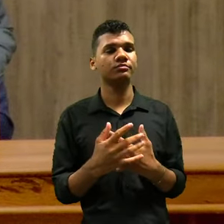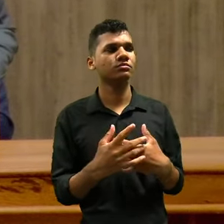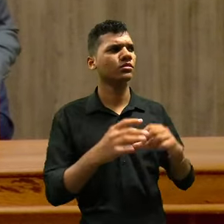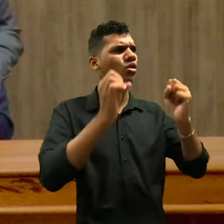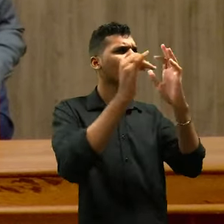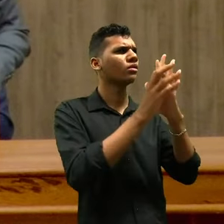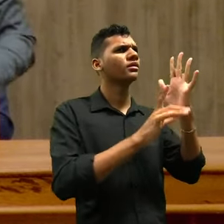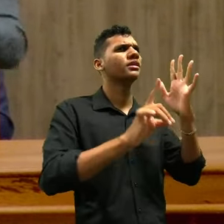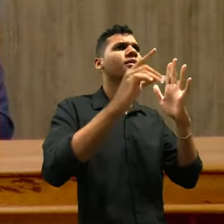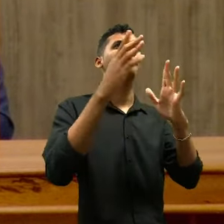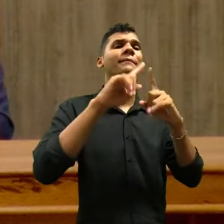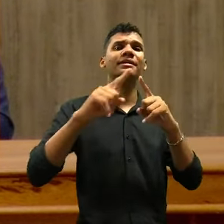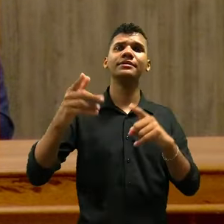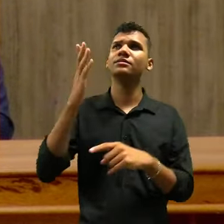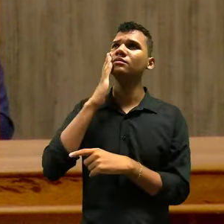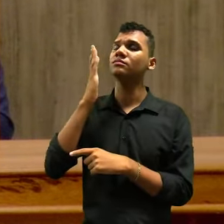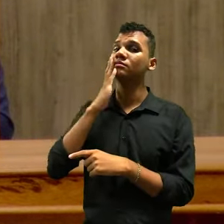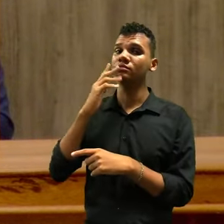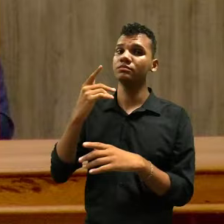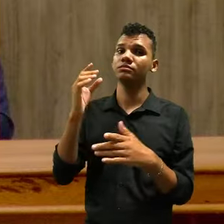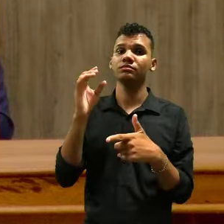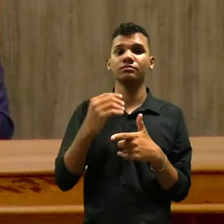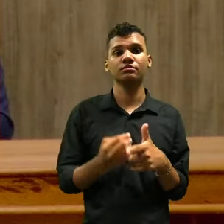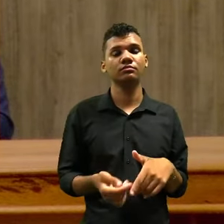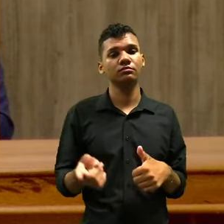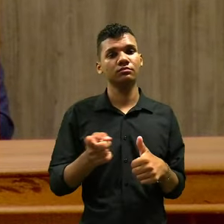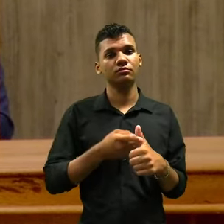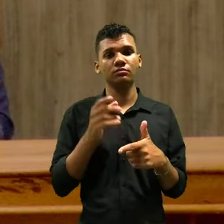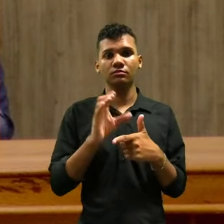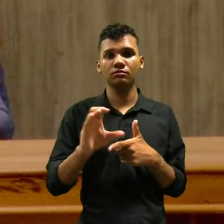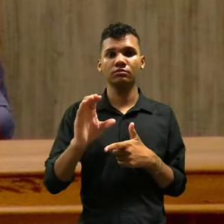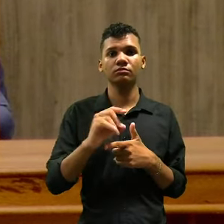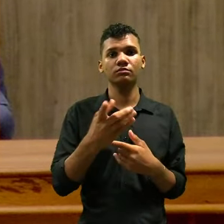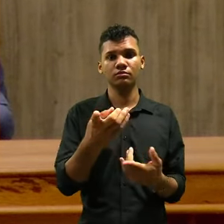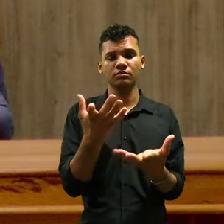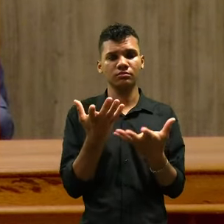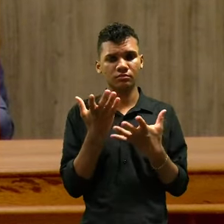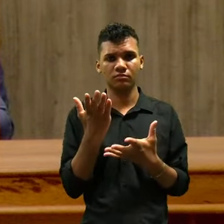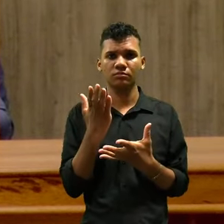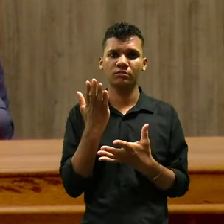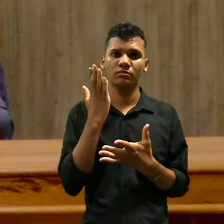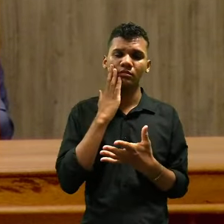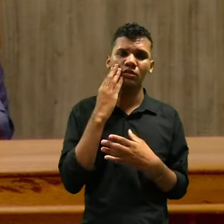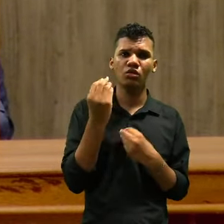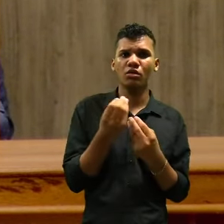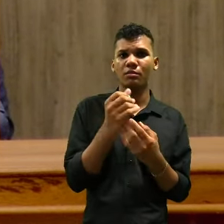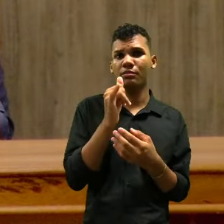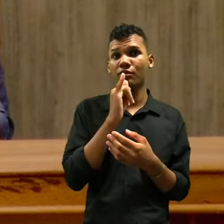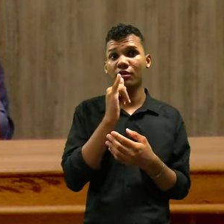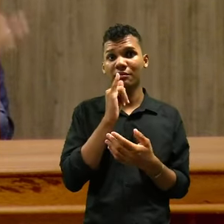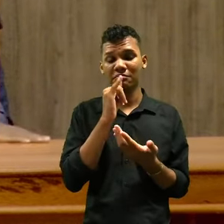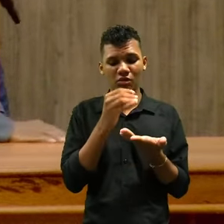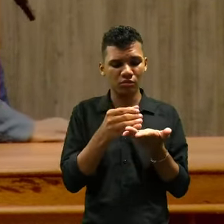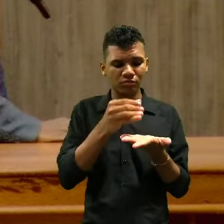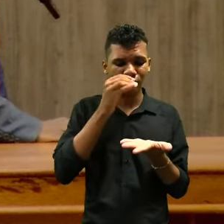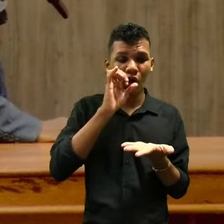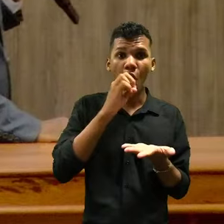a emoção primeiro Coríntios 10:31 quer comais ou Beba até a